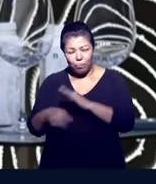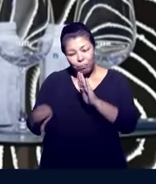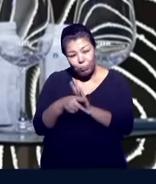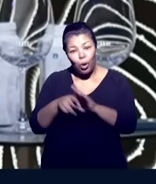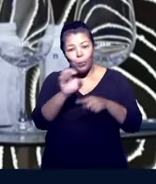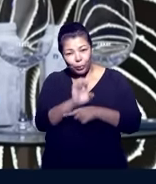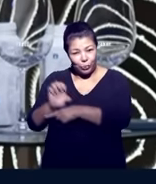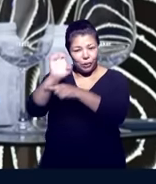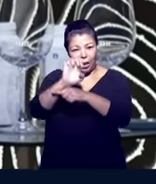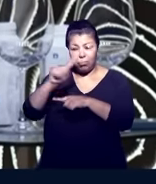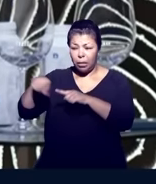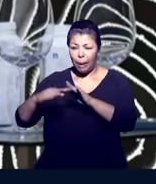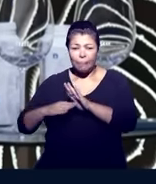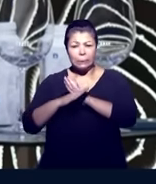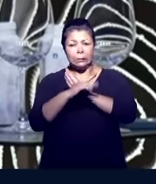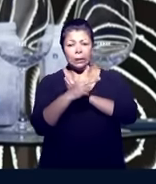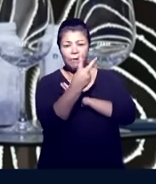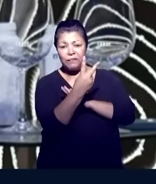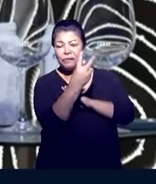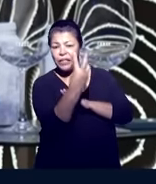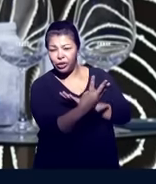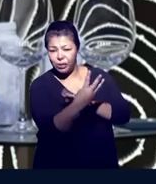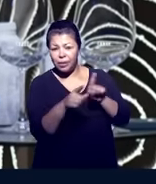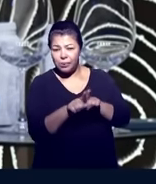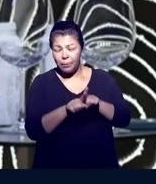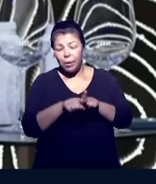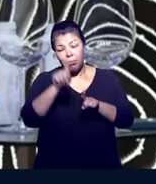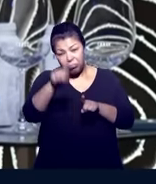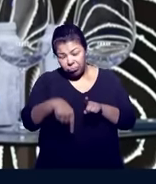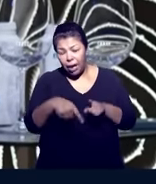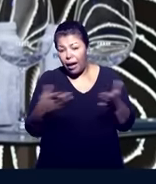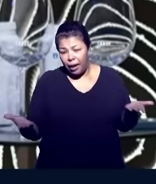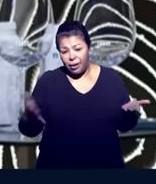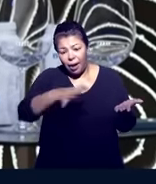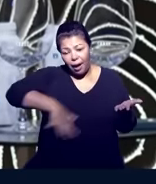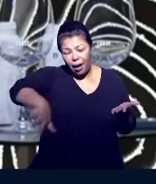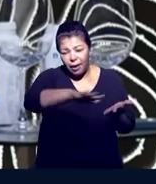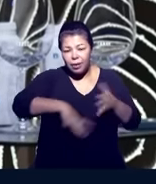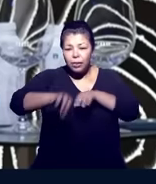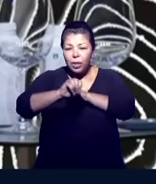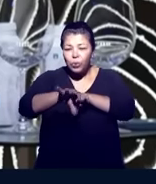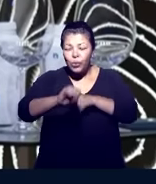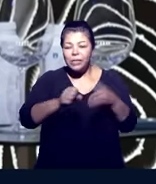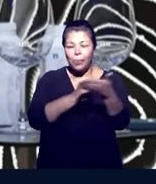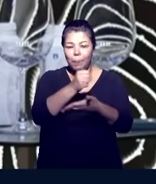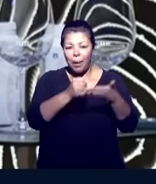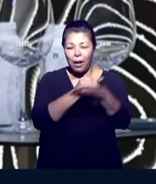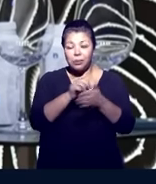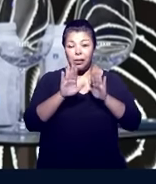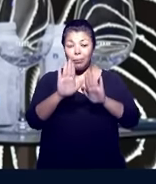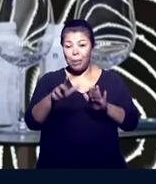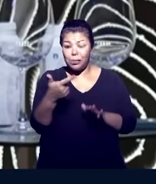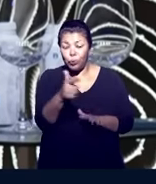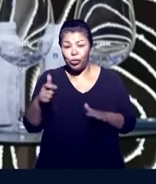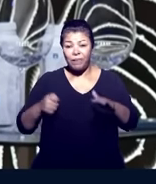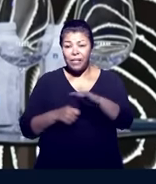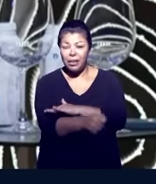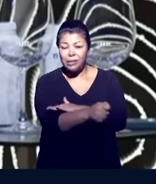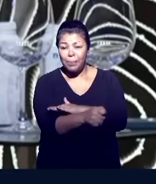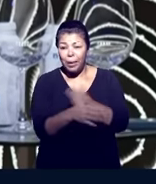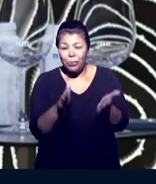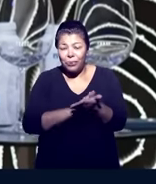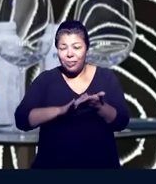subiram para 23 meritório Educação Básica só que fizeram tudo isso sem fonte de financiamento Então você tem